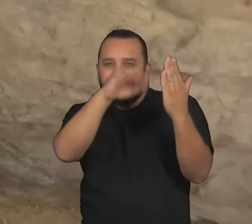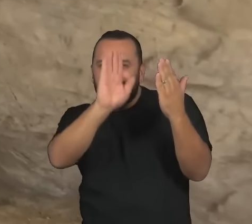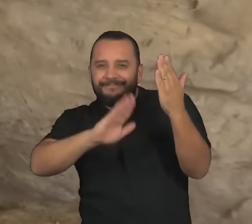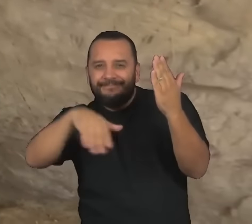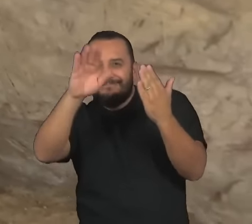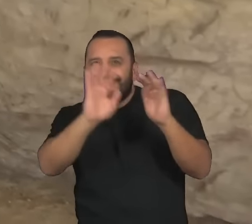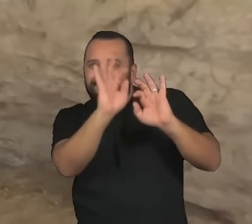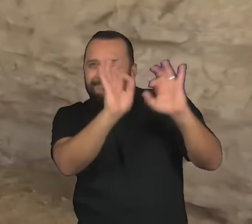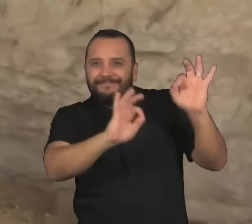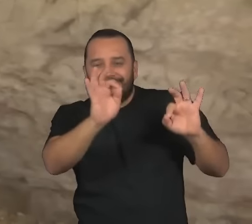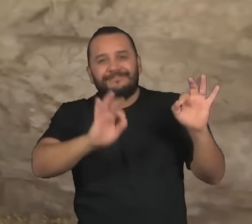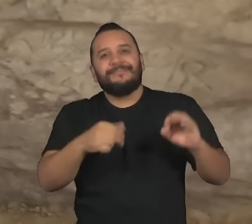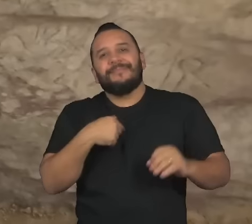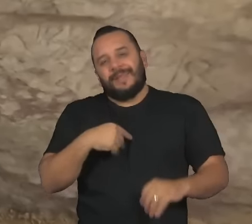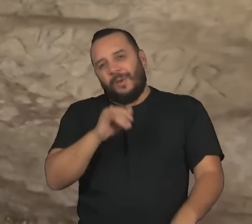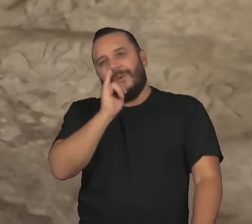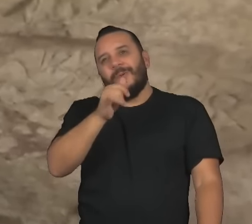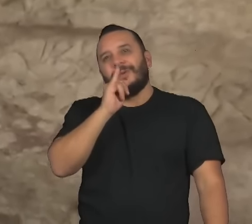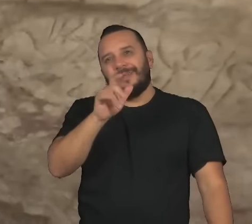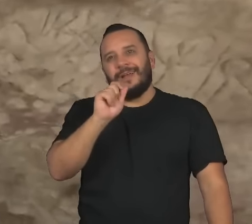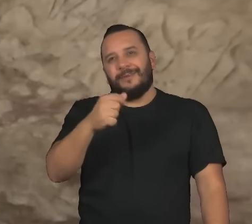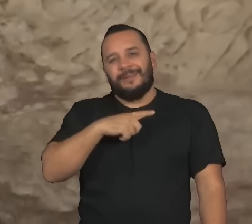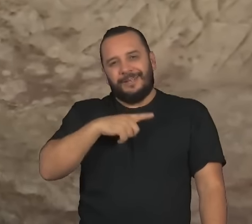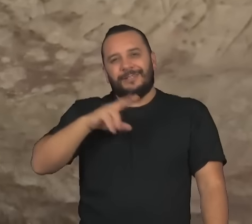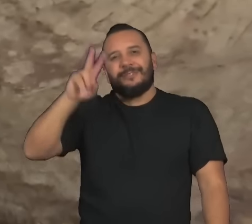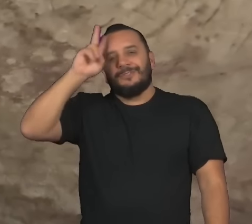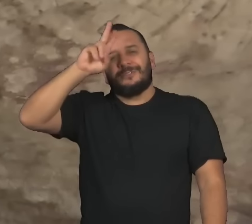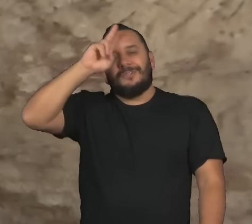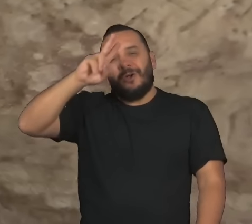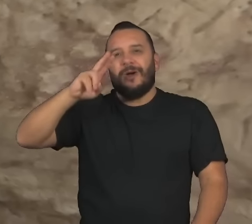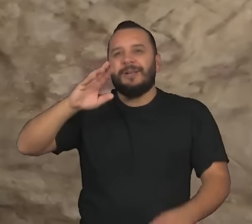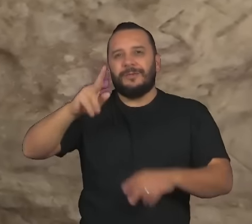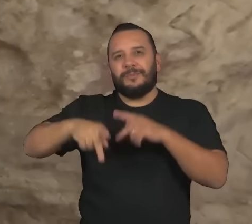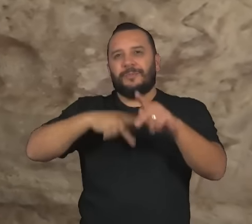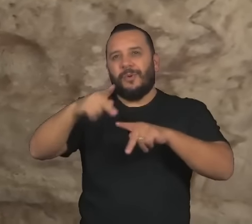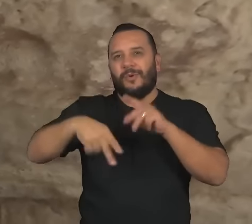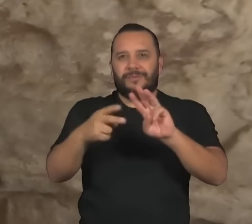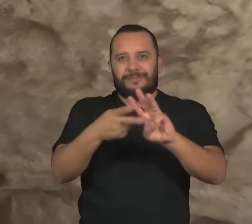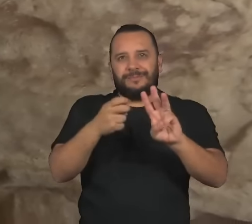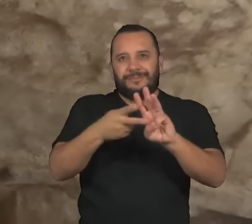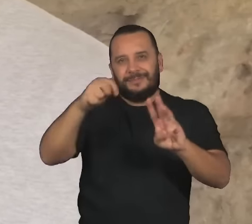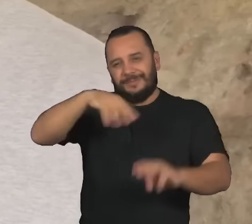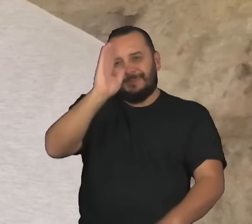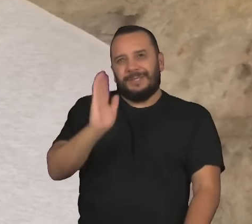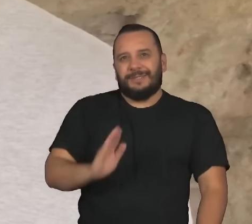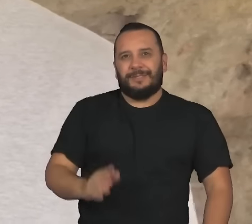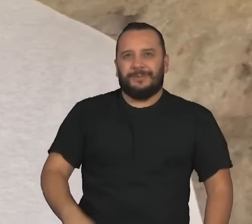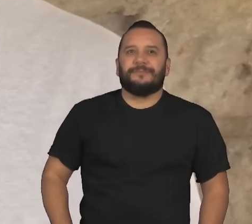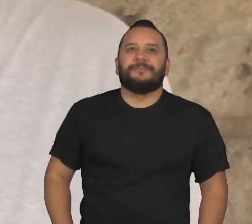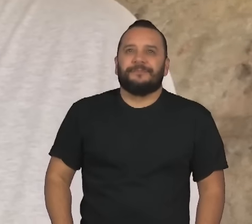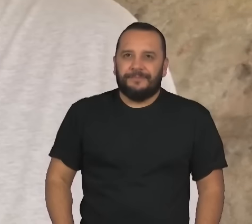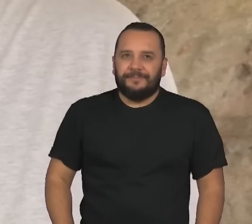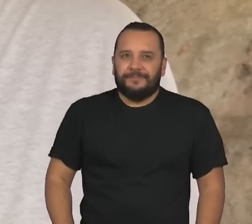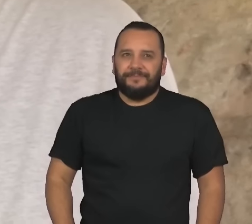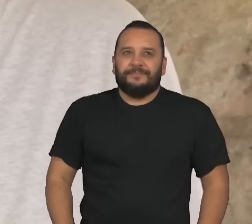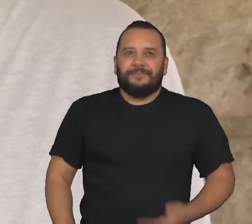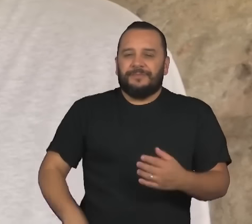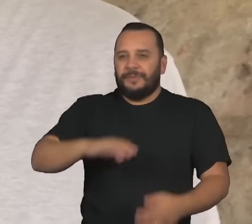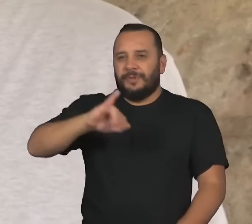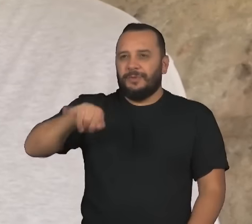recontar alguns dos mitos mais antigos de um dos povos originários do Brasil. Juan é um